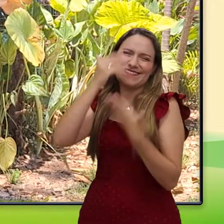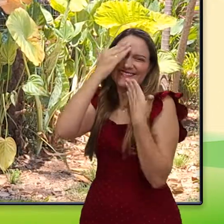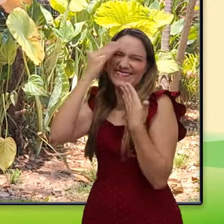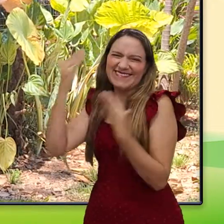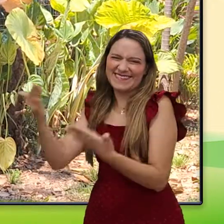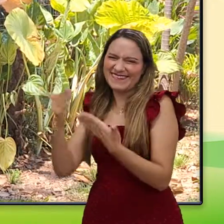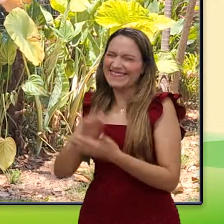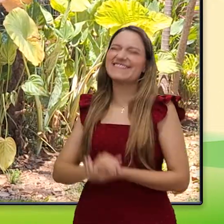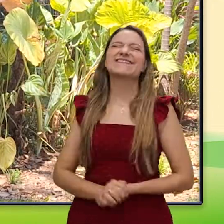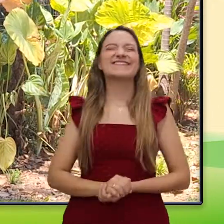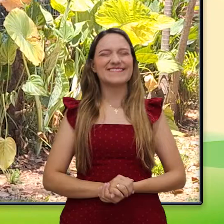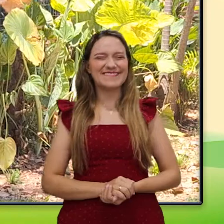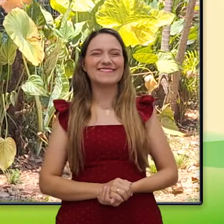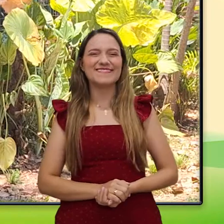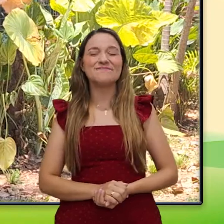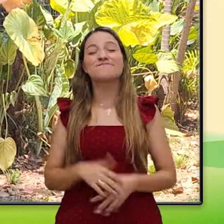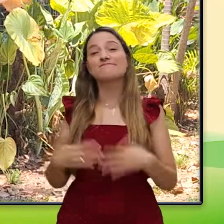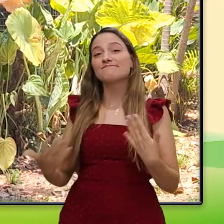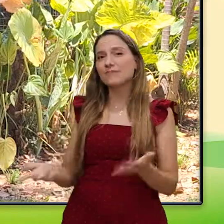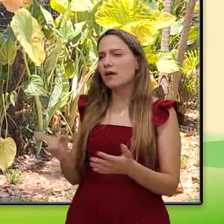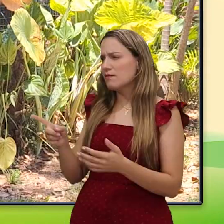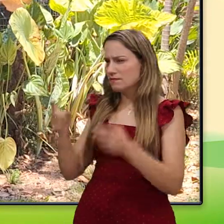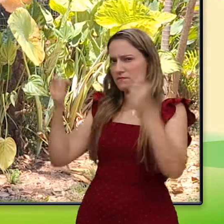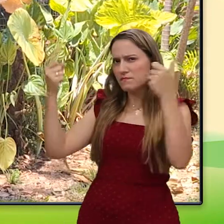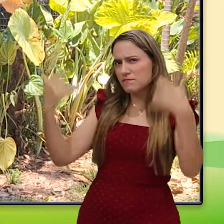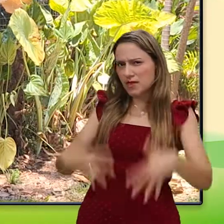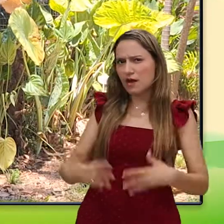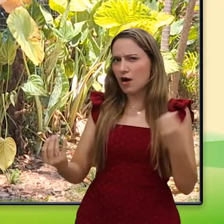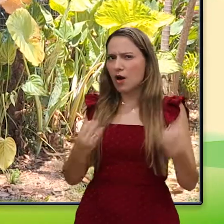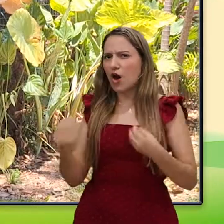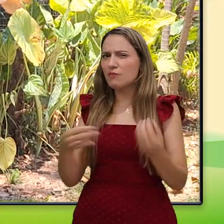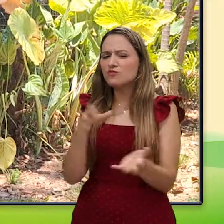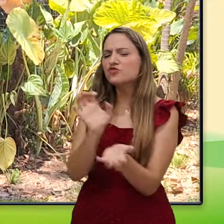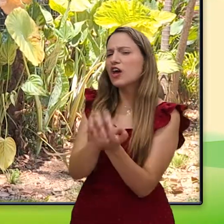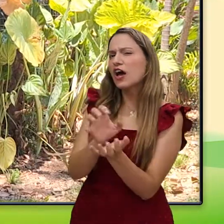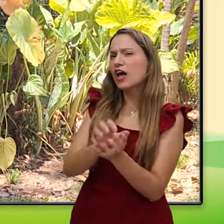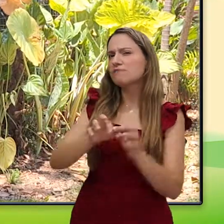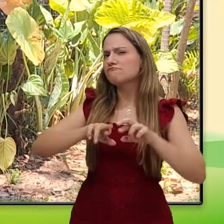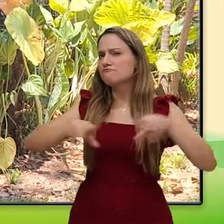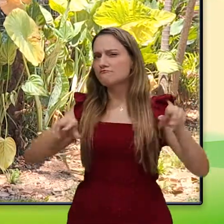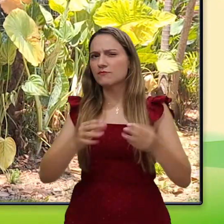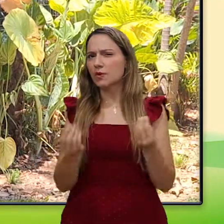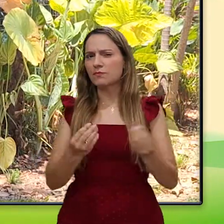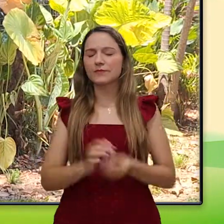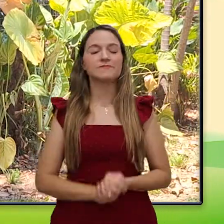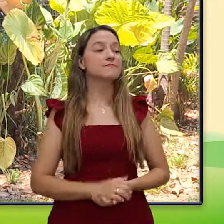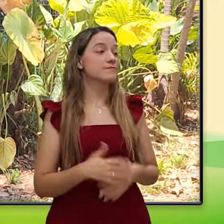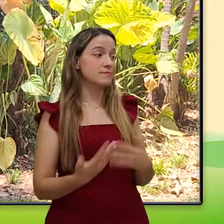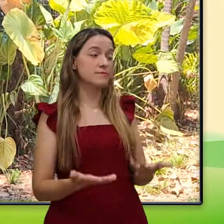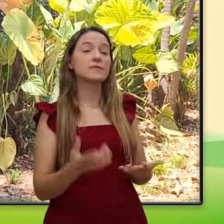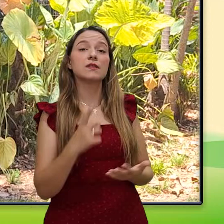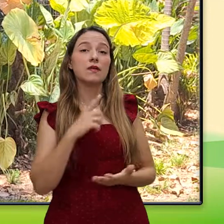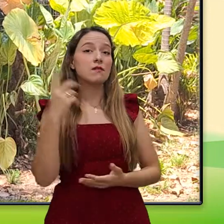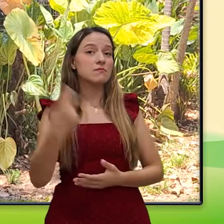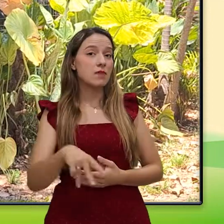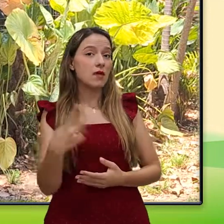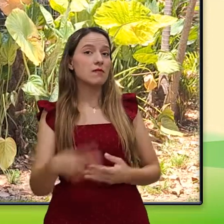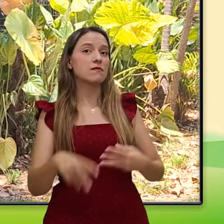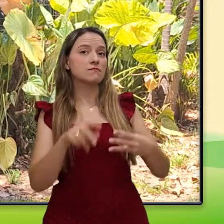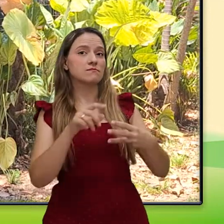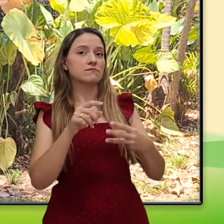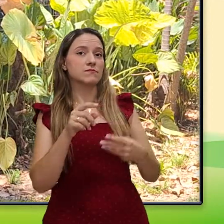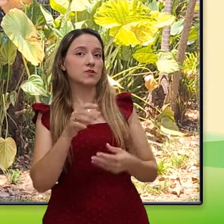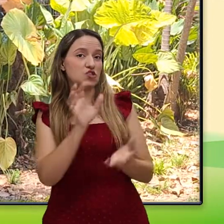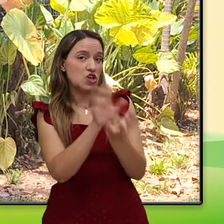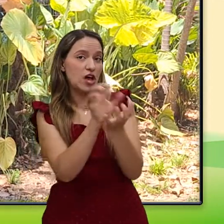lindo, brigadão, viu? Diogo, você pode falar um pouquinho para a gente sobre a espécie no geral? Então, nós temos o jacaré